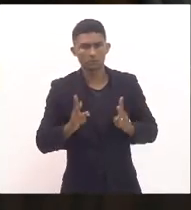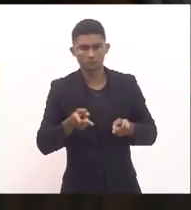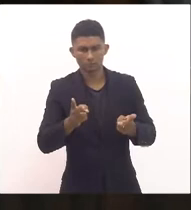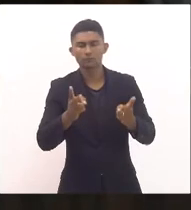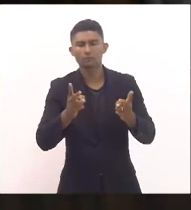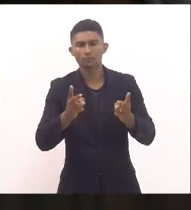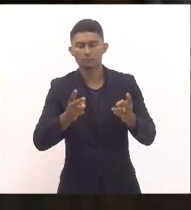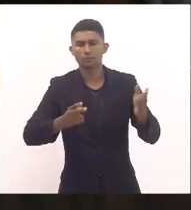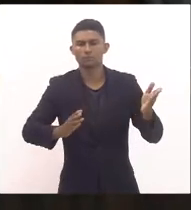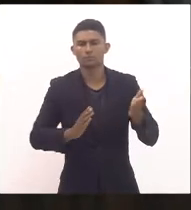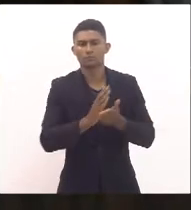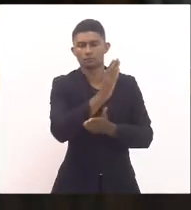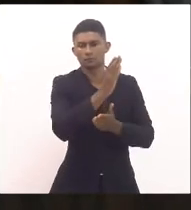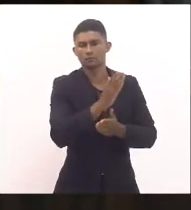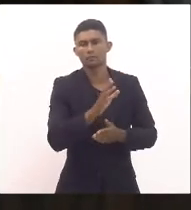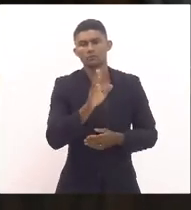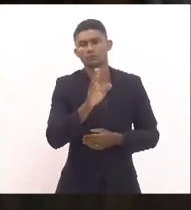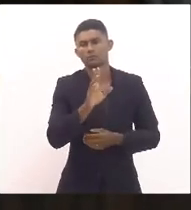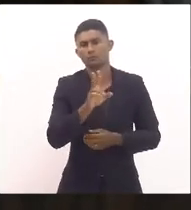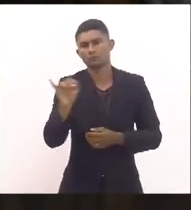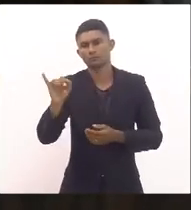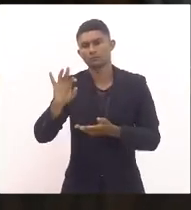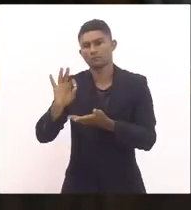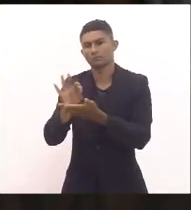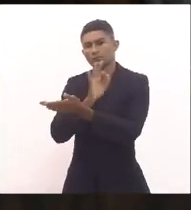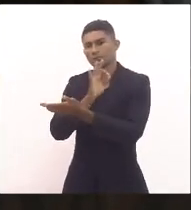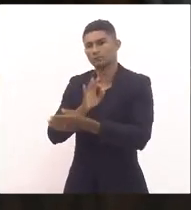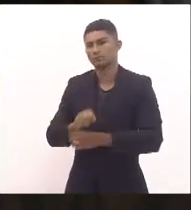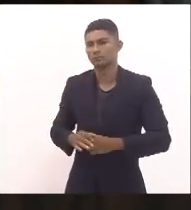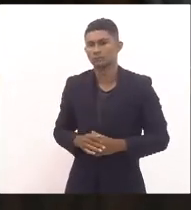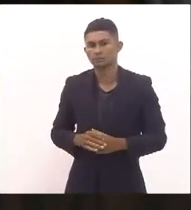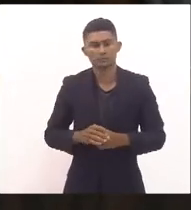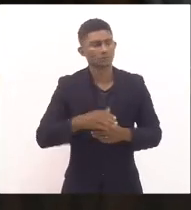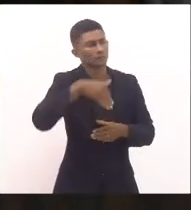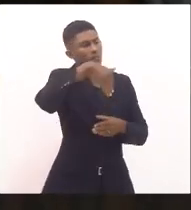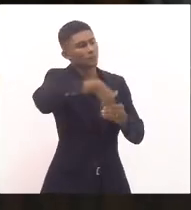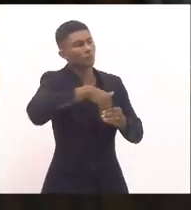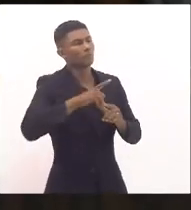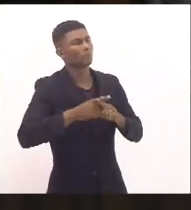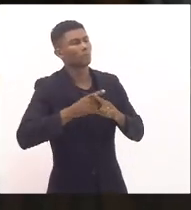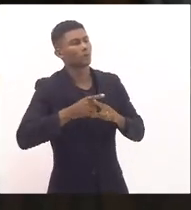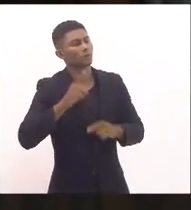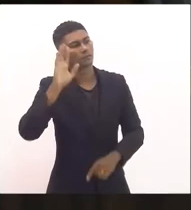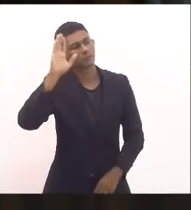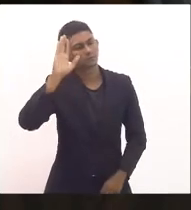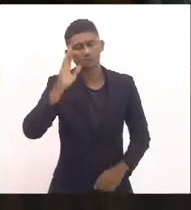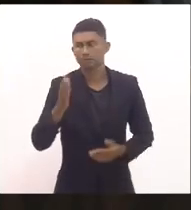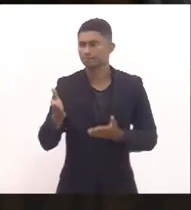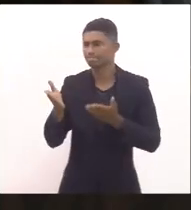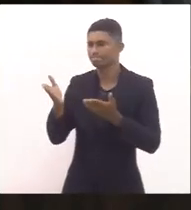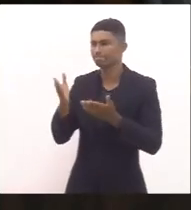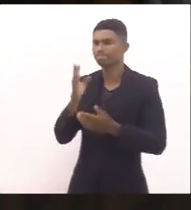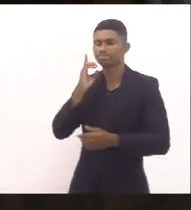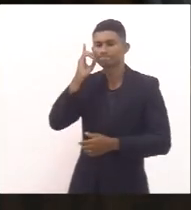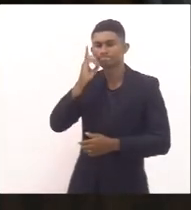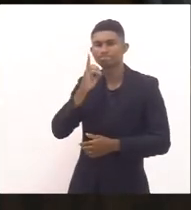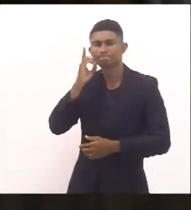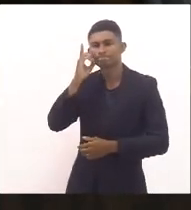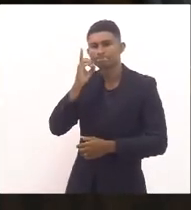estão. Aprovado, vai autógrafo. Declaração de voto, senhora presidenta. Declaração de voto,